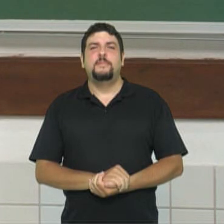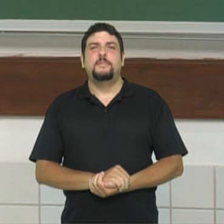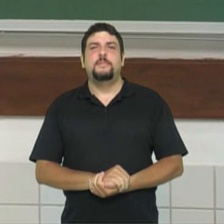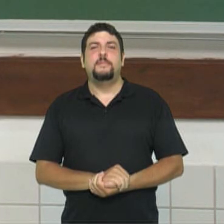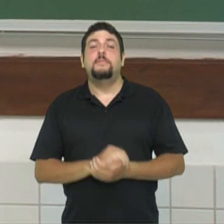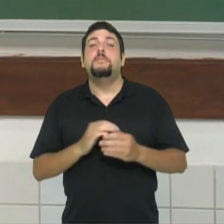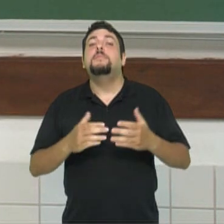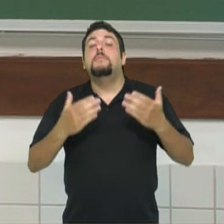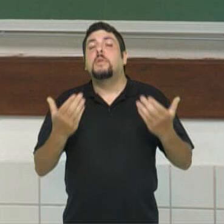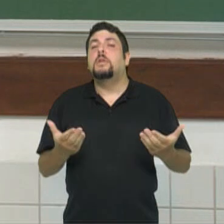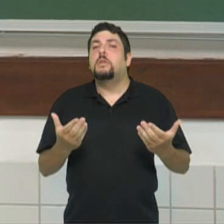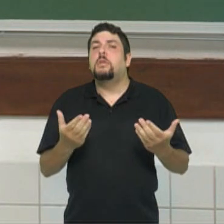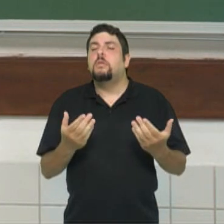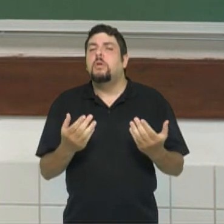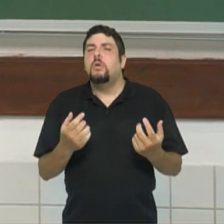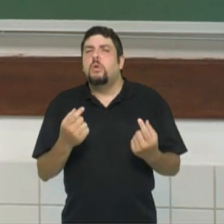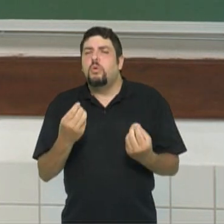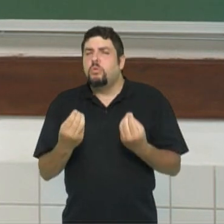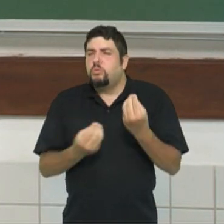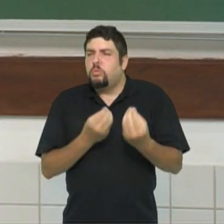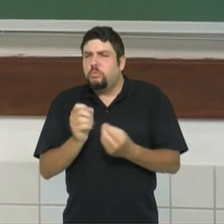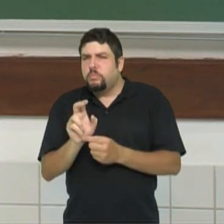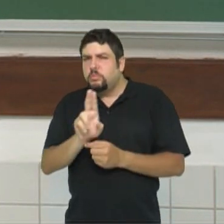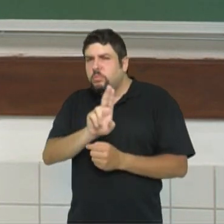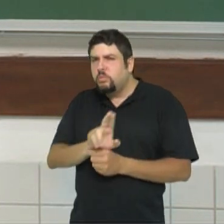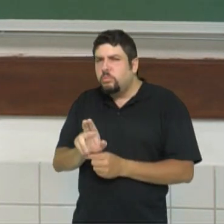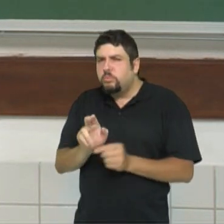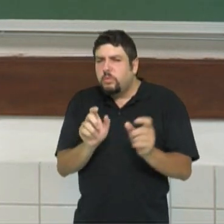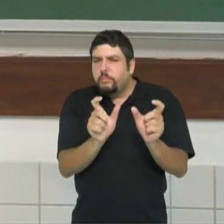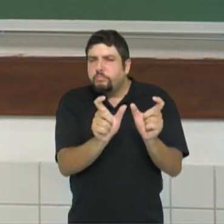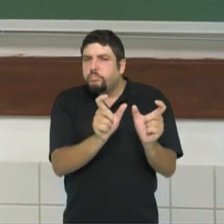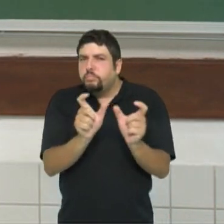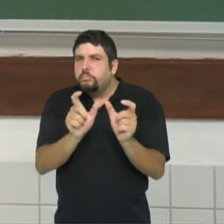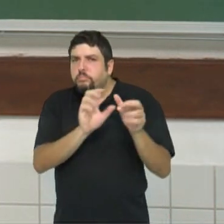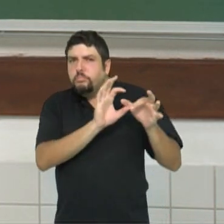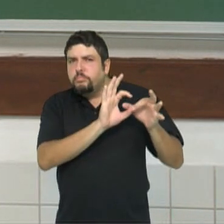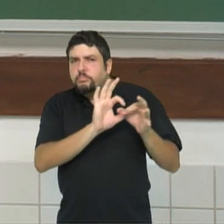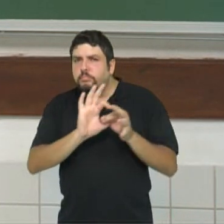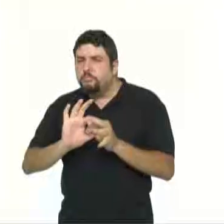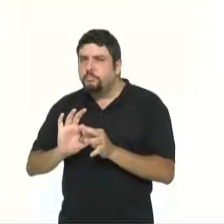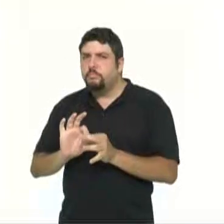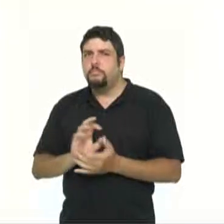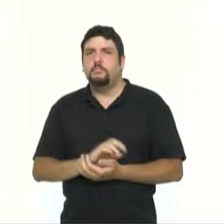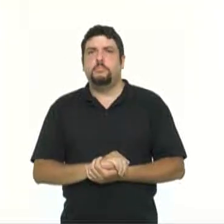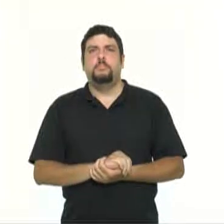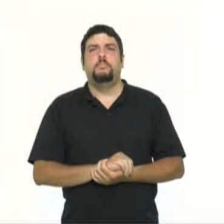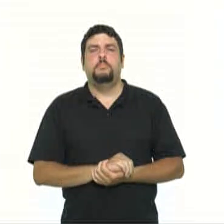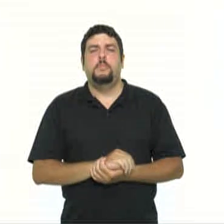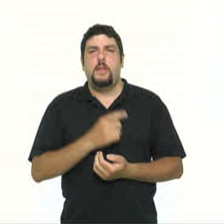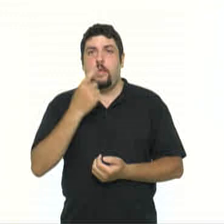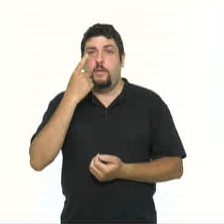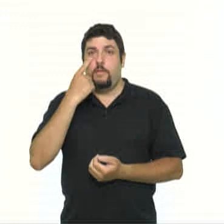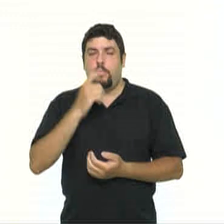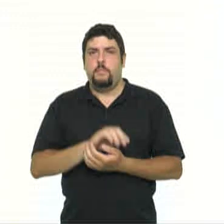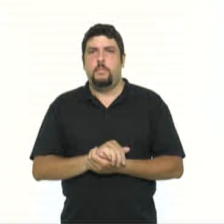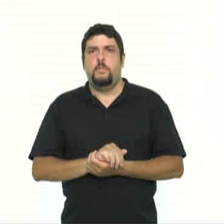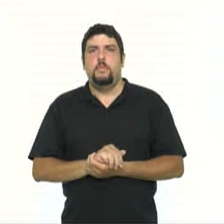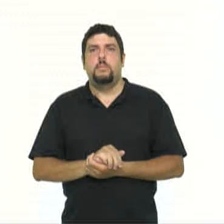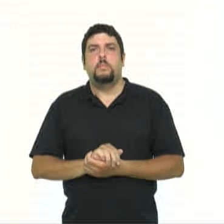E então, qual o elemento coesivo que o estudante utilizou? Vamos lá. Olha lá, ele